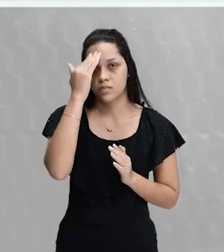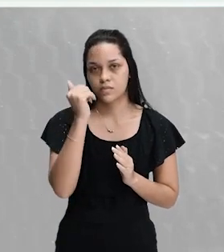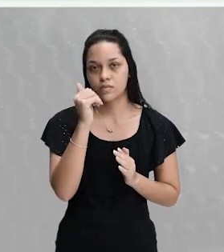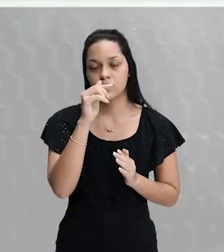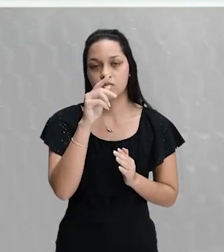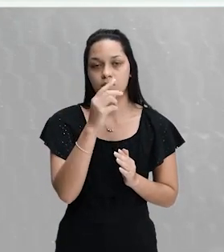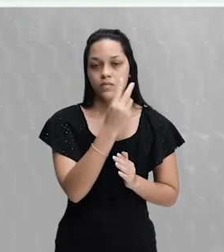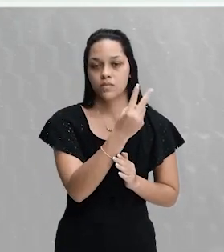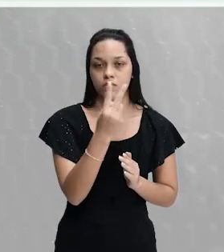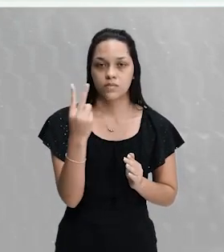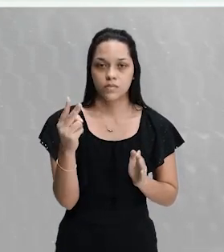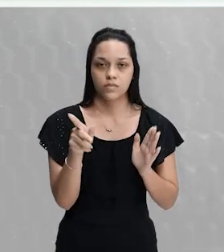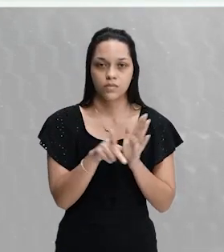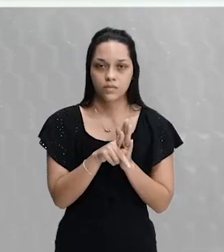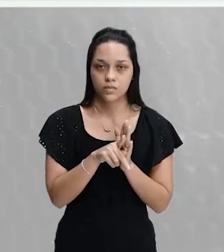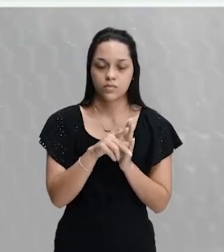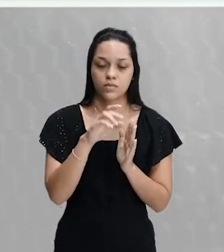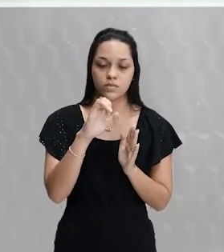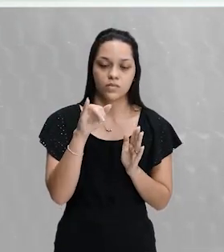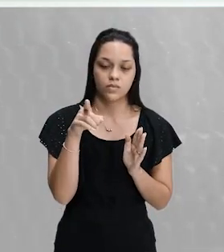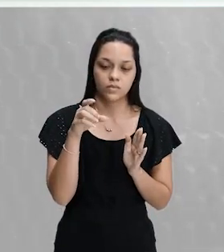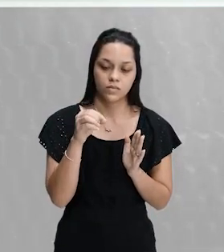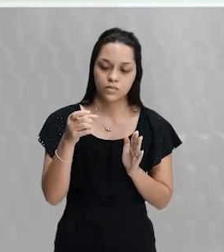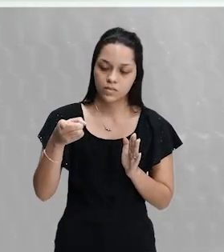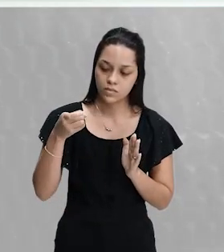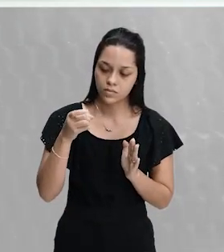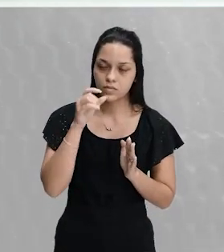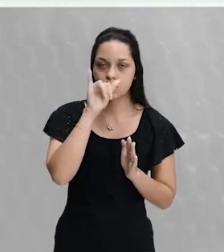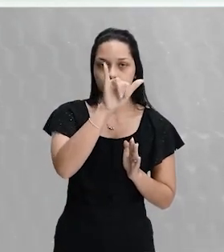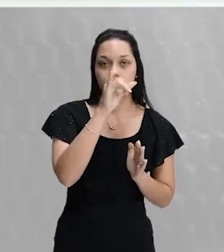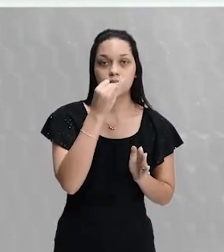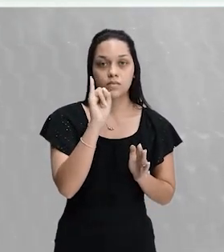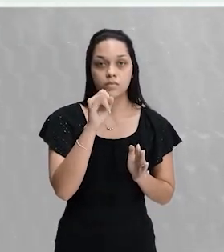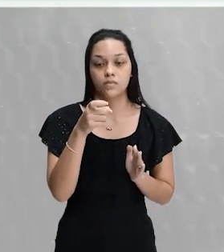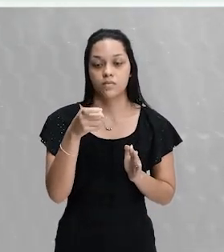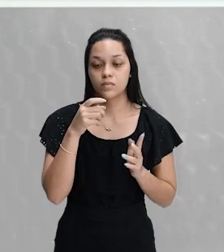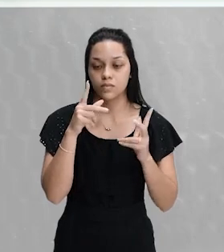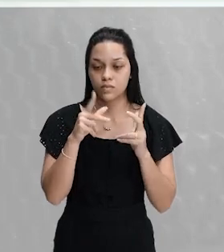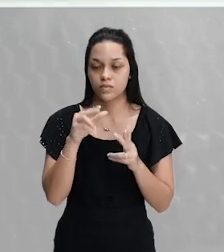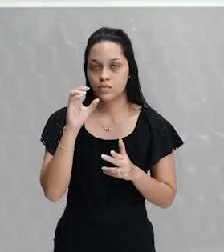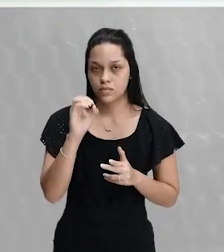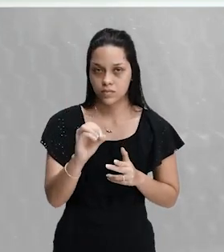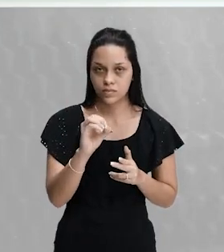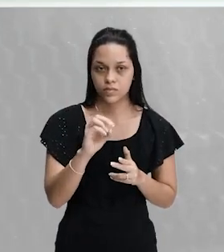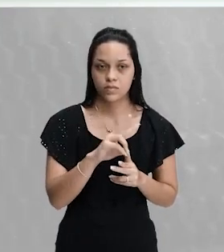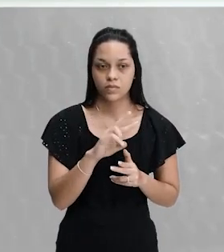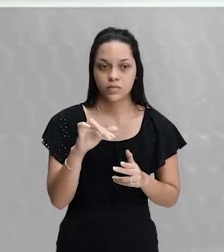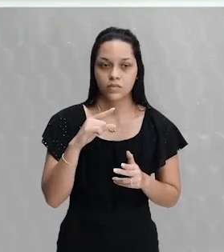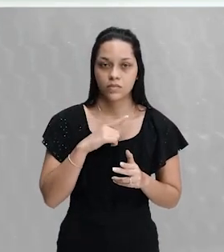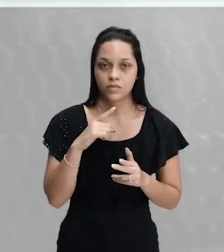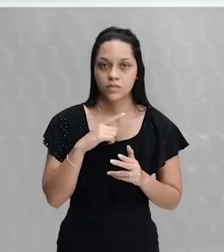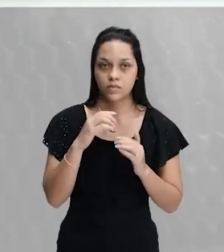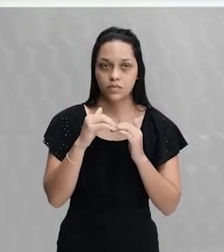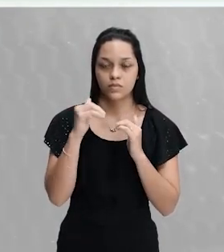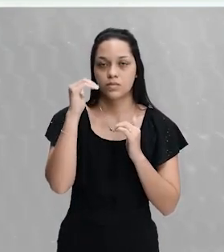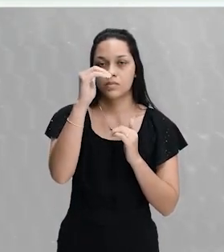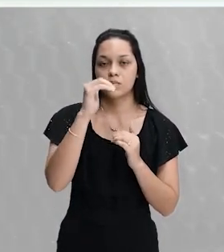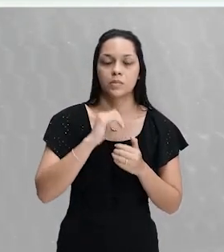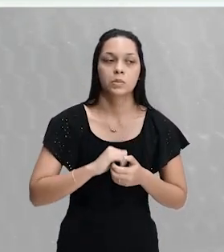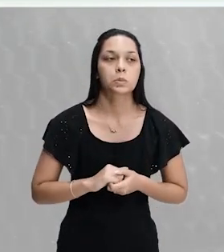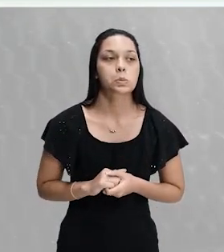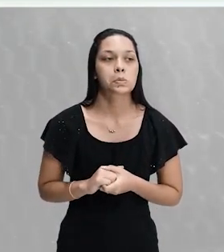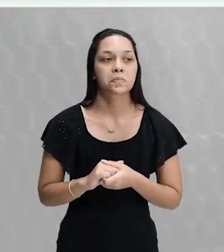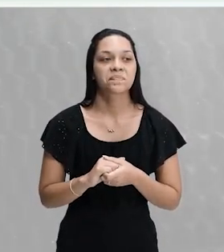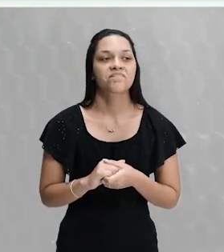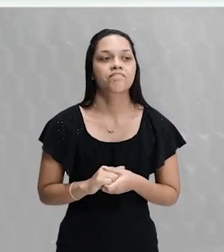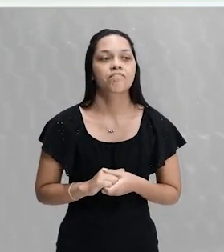esse primeiro valor é do eixo x e esse aqui é do eixo y. Se aqui o x é 0, o ponto vai para cima do eixo y. Aqui no